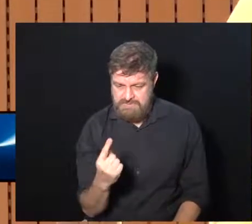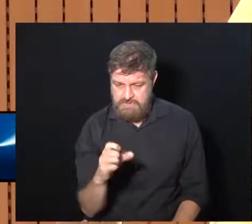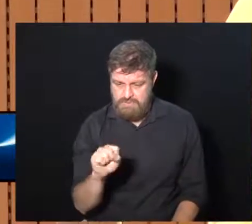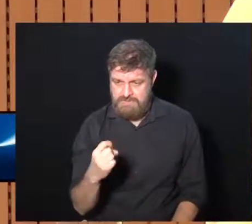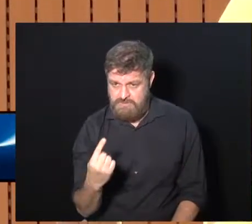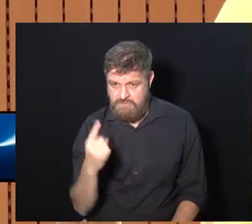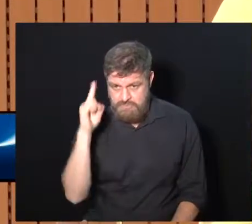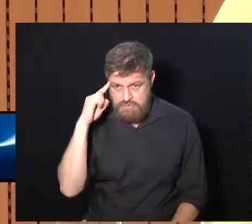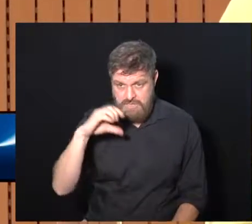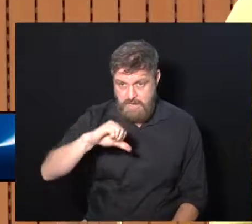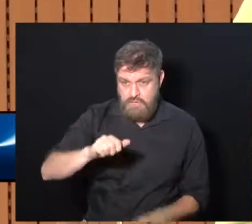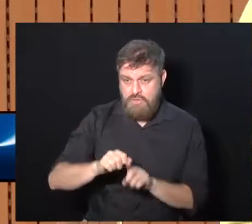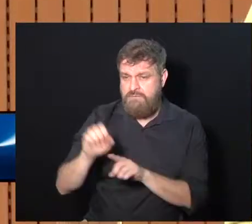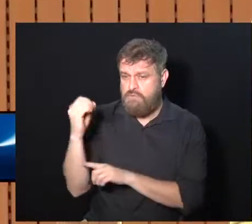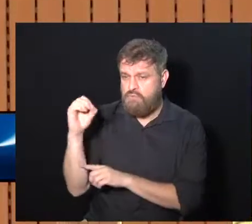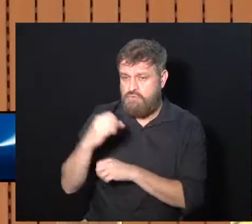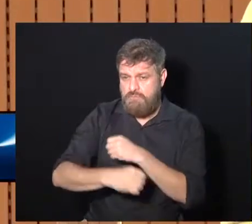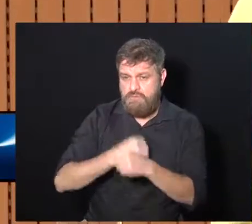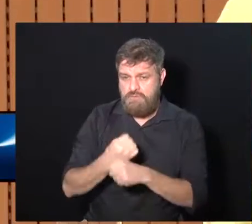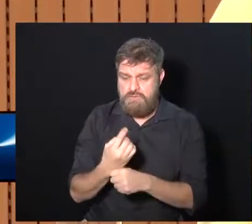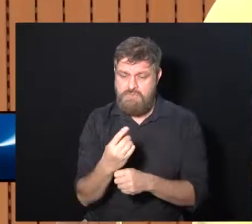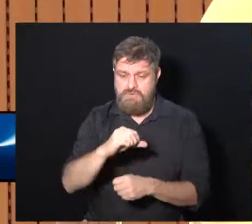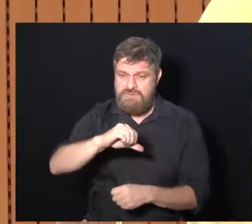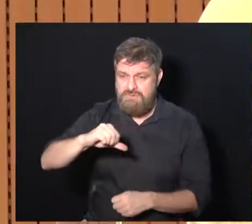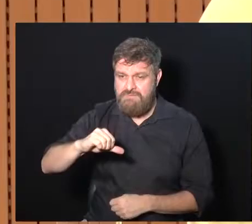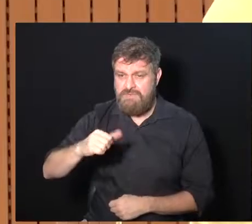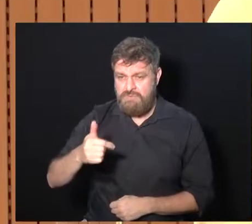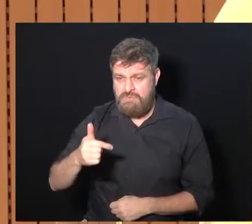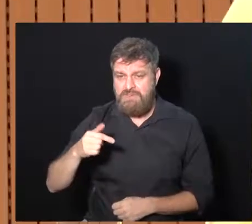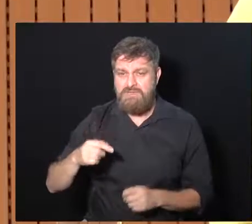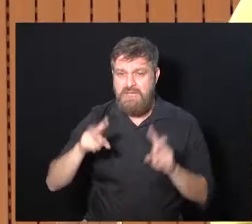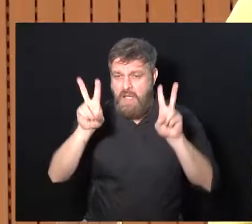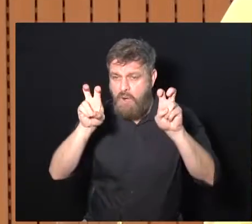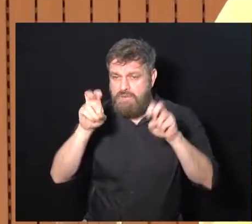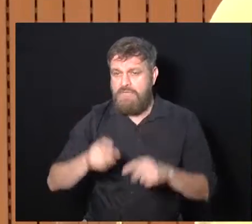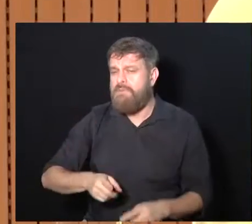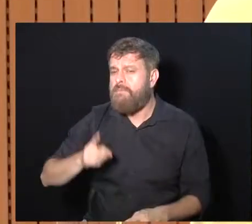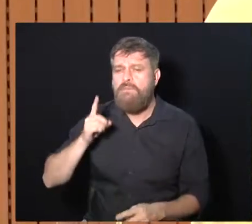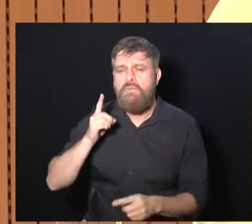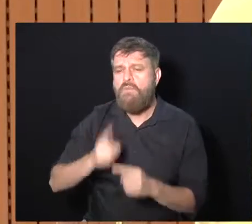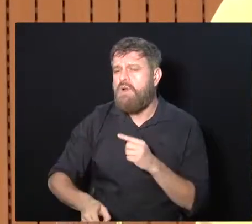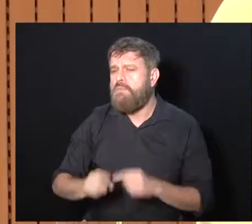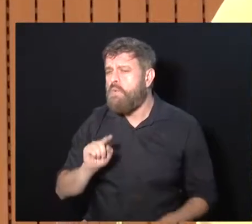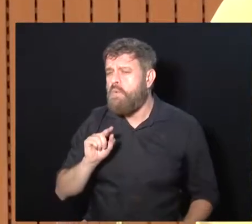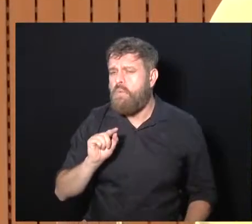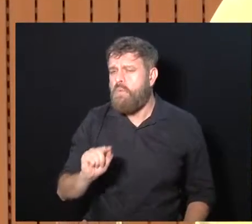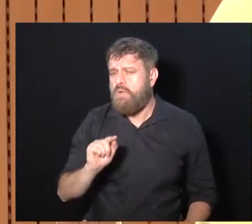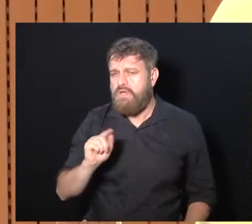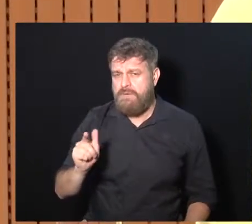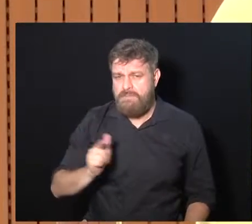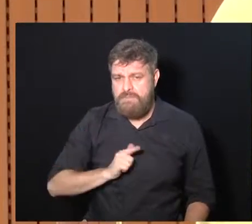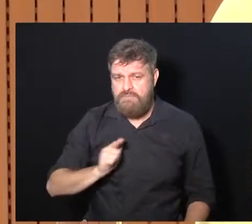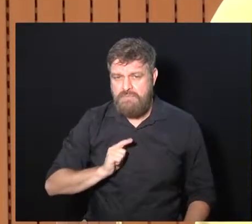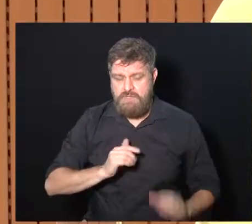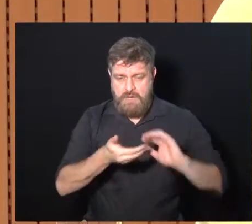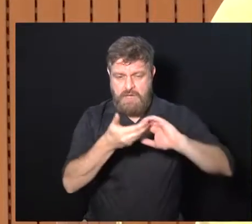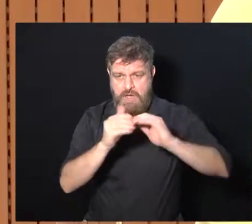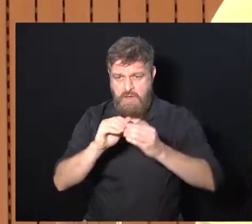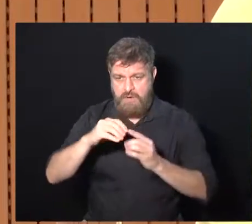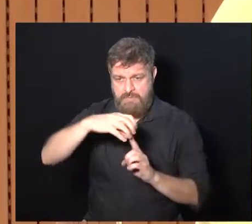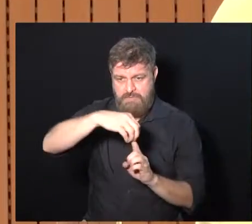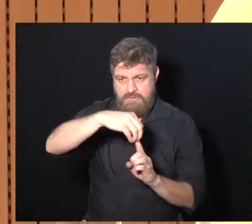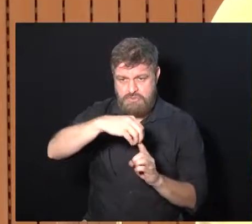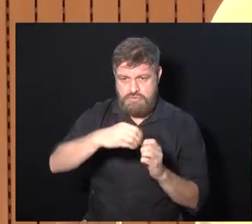7.181, de 9 de outubro de 1992, que dispõe sobre a proibição de instalação de abrigo de ônibus em frente